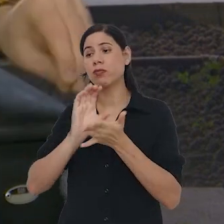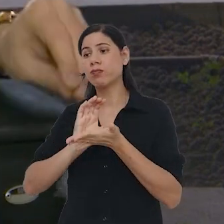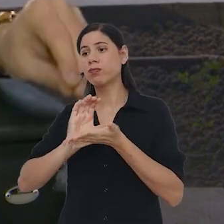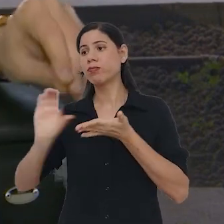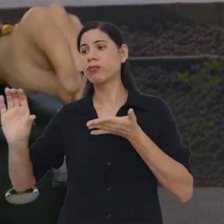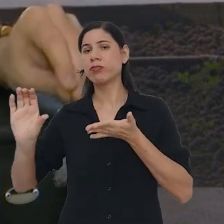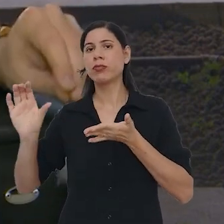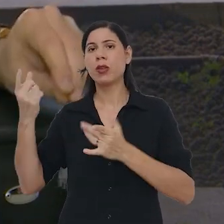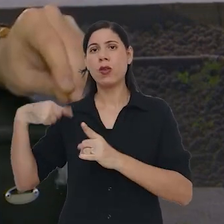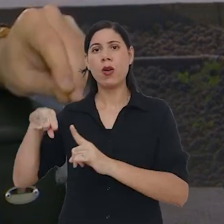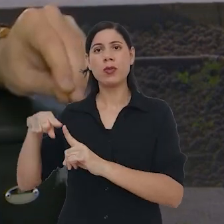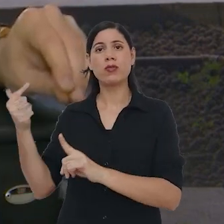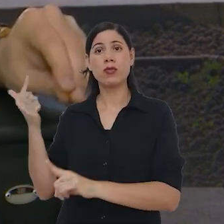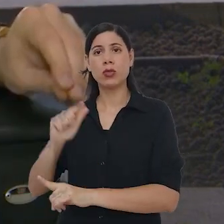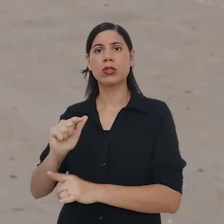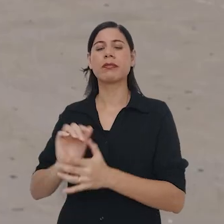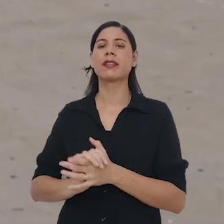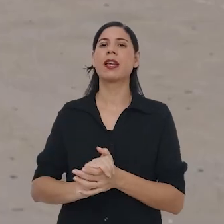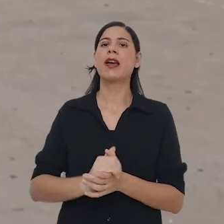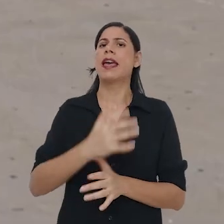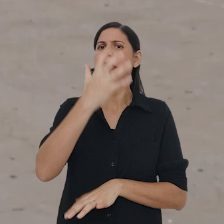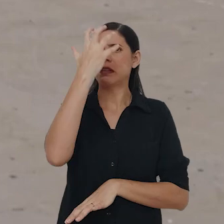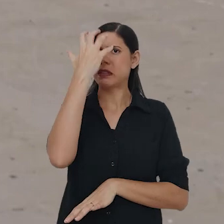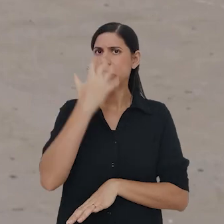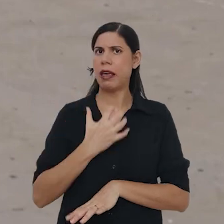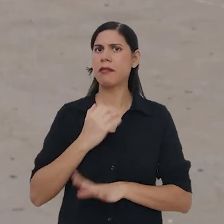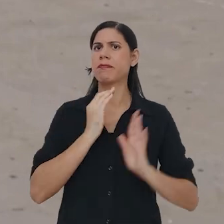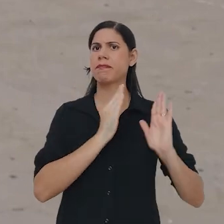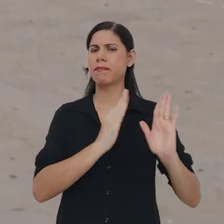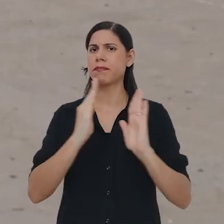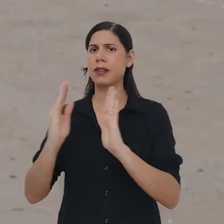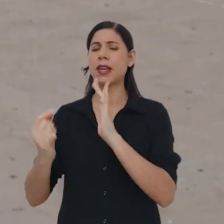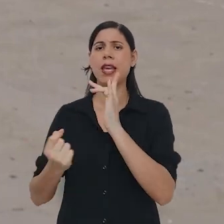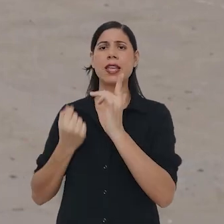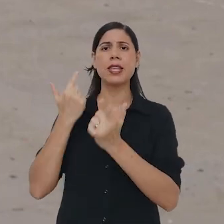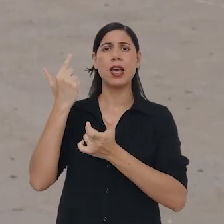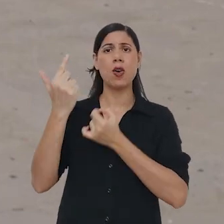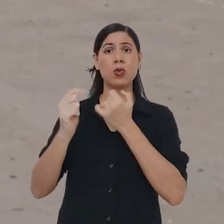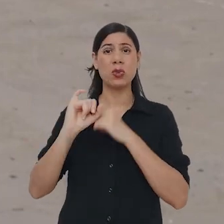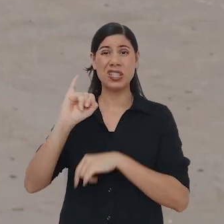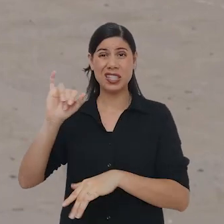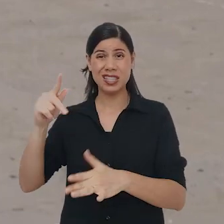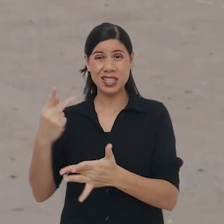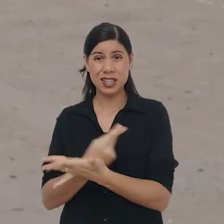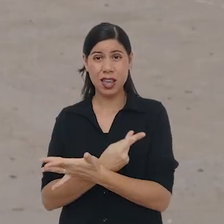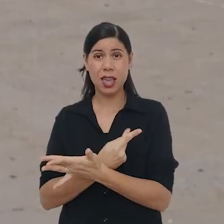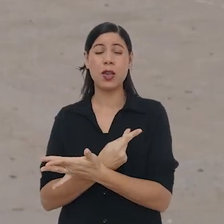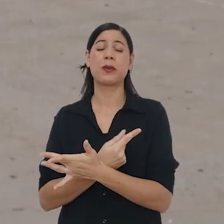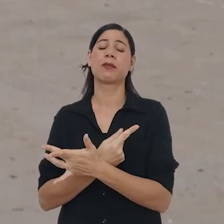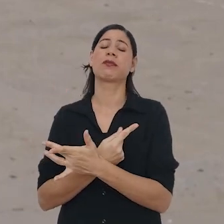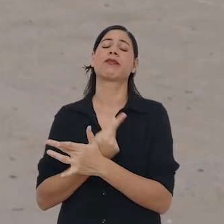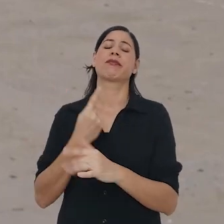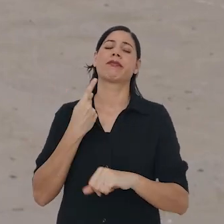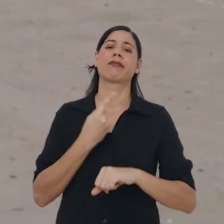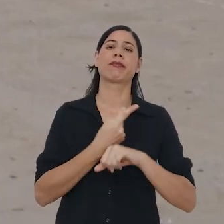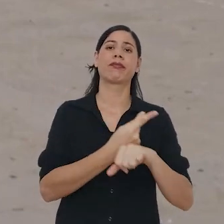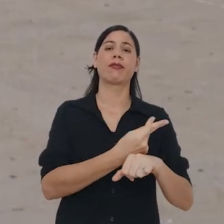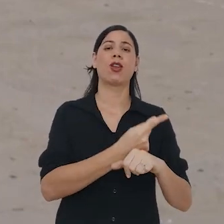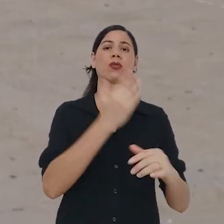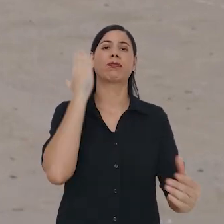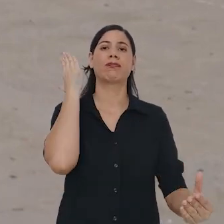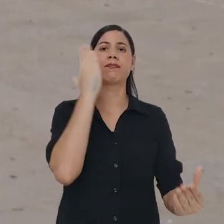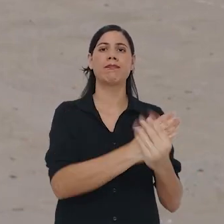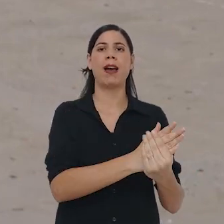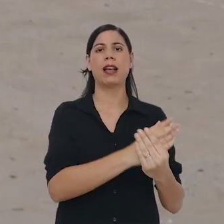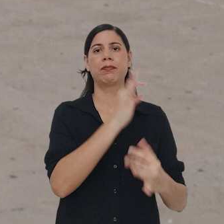efetivamente usados para aquelas finalidades. A seriedade do processo é tamanha que alguns casos com irregularidades chegam a